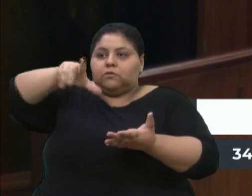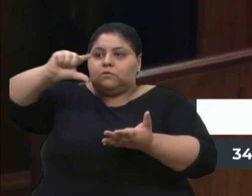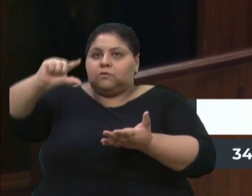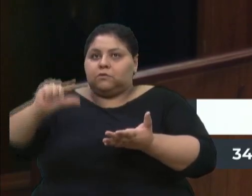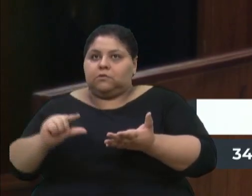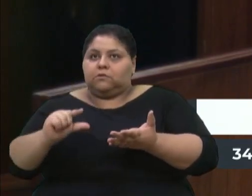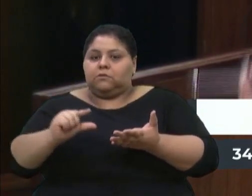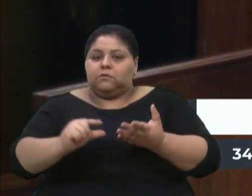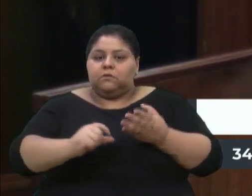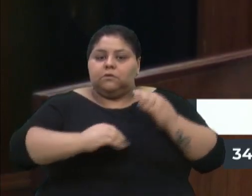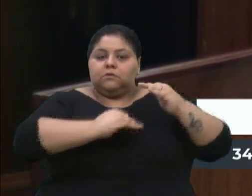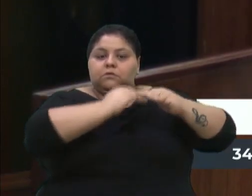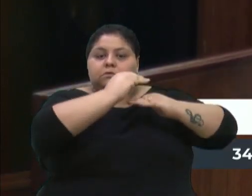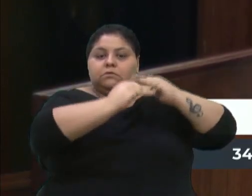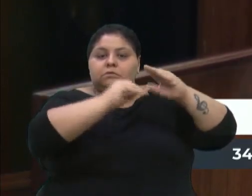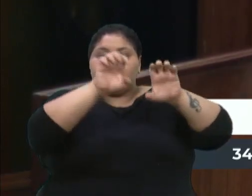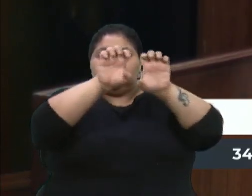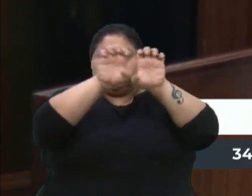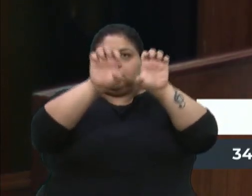infraestrutura.